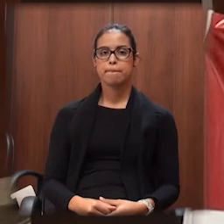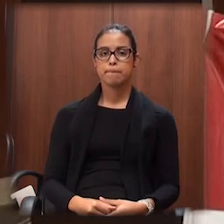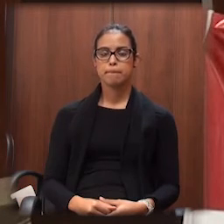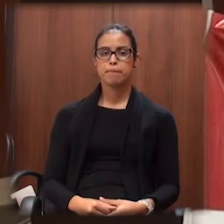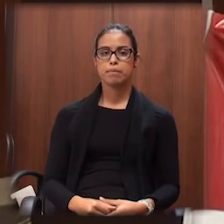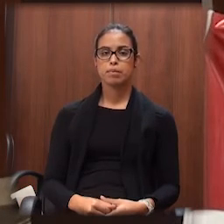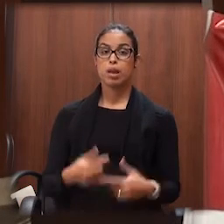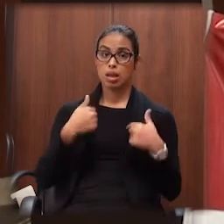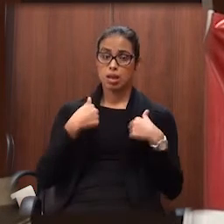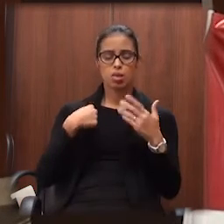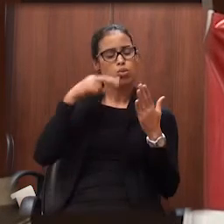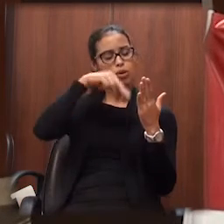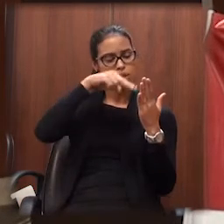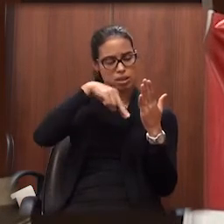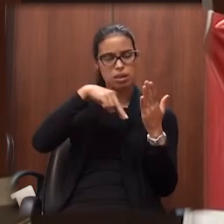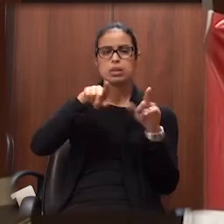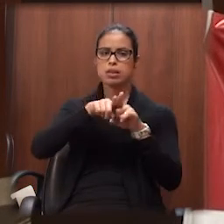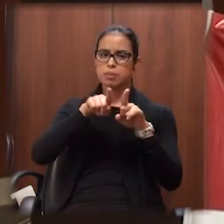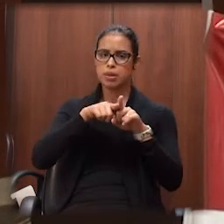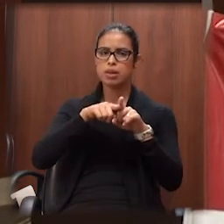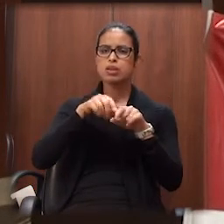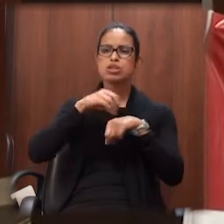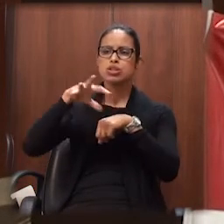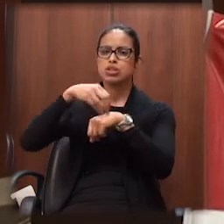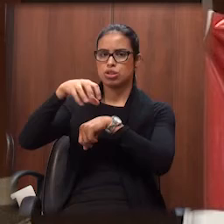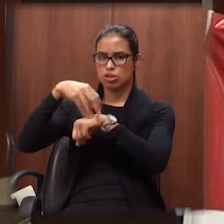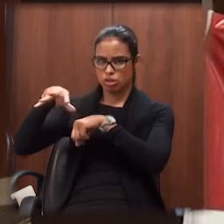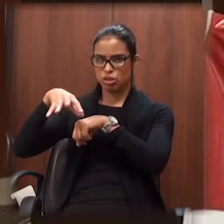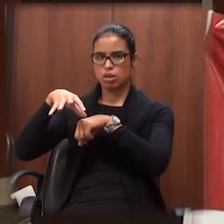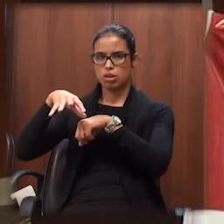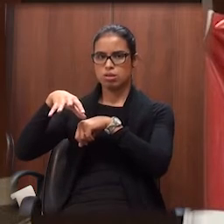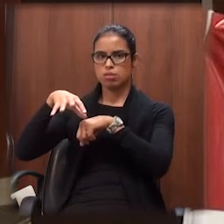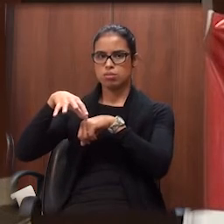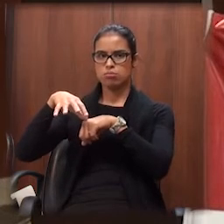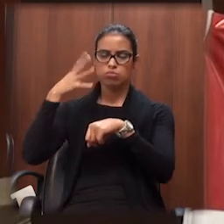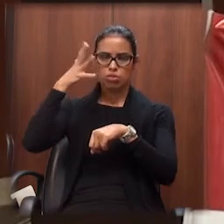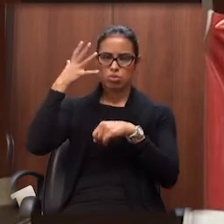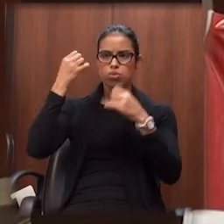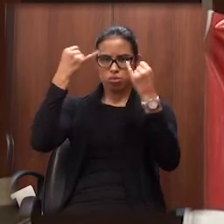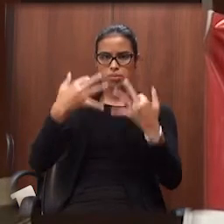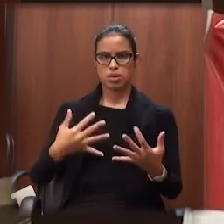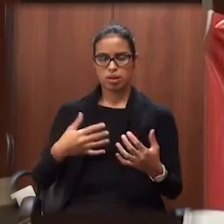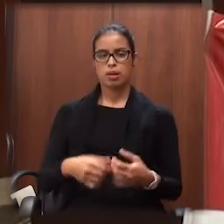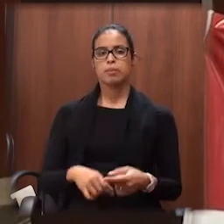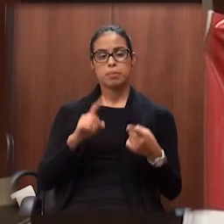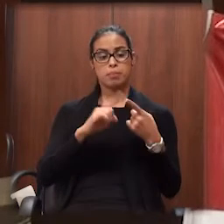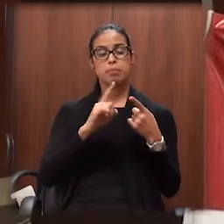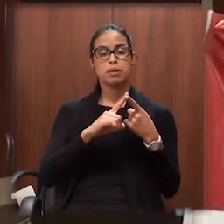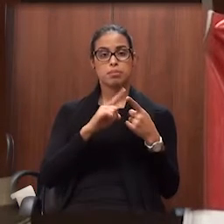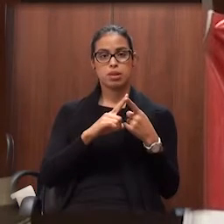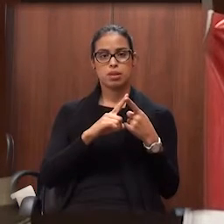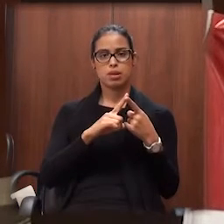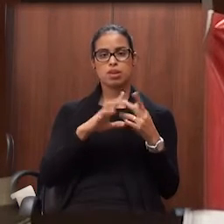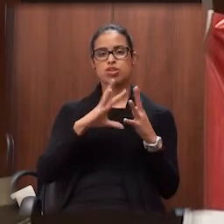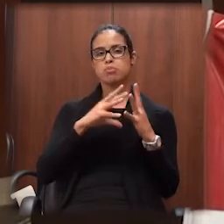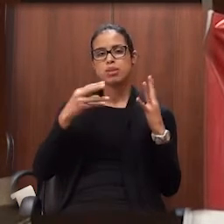comentários e contribuições, considerando duas dimensões na minha abordagem. Uma primeira dimensão